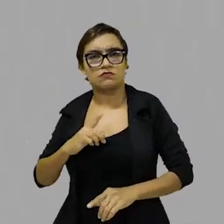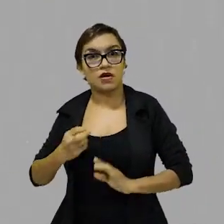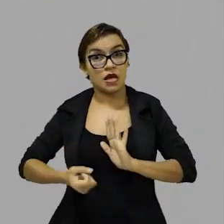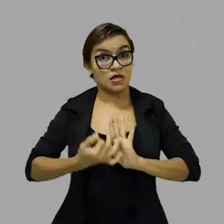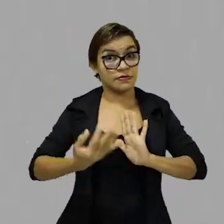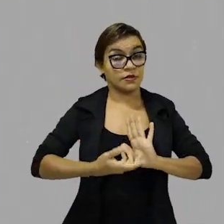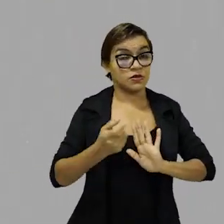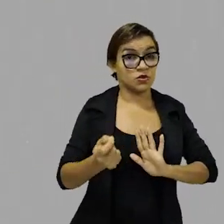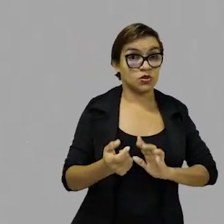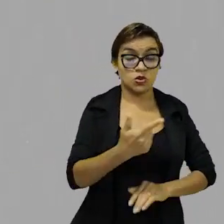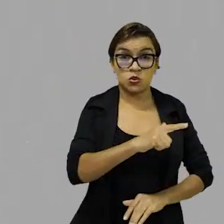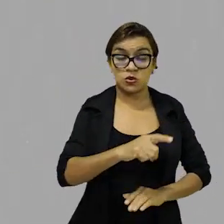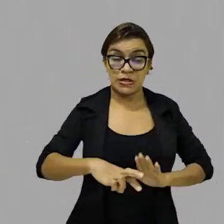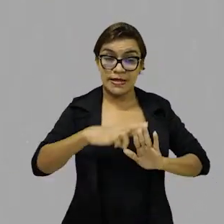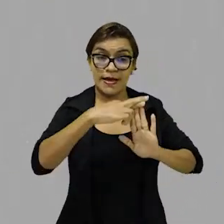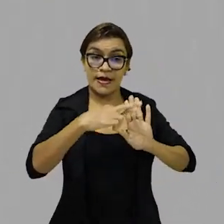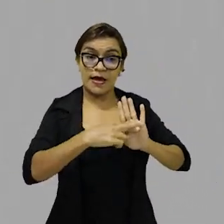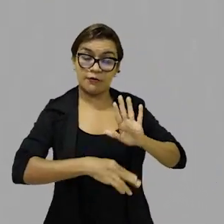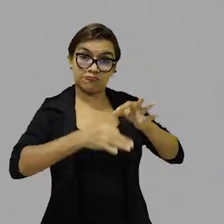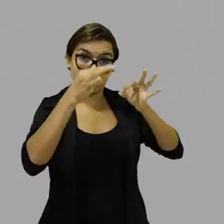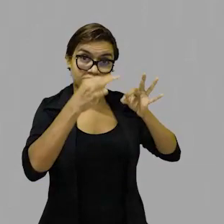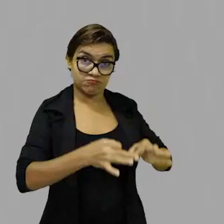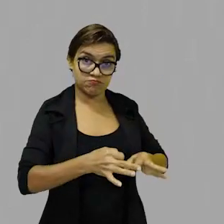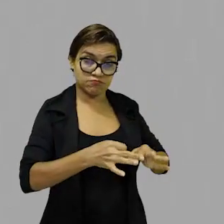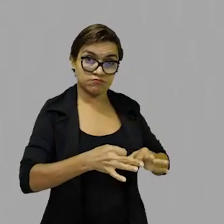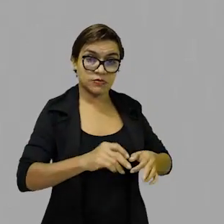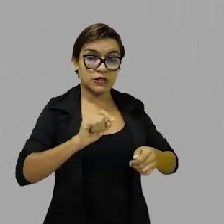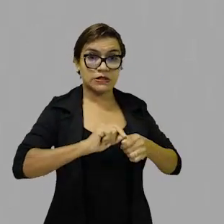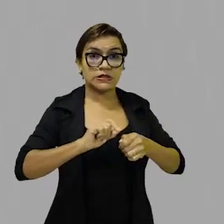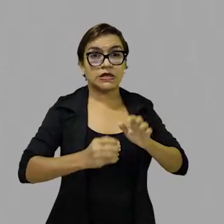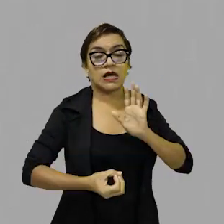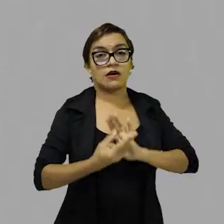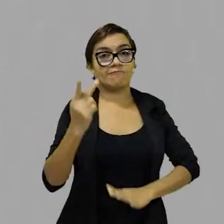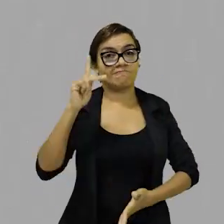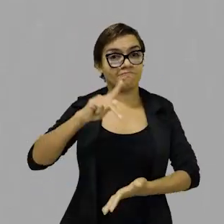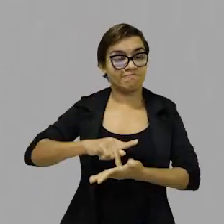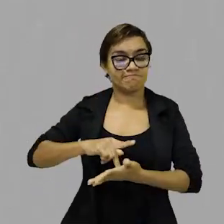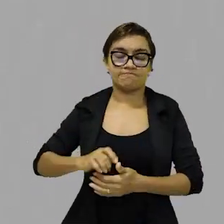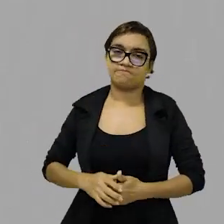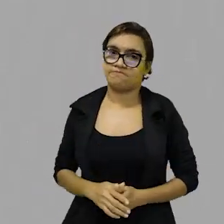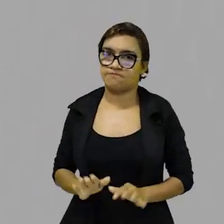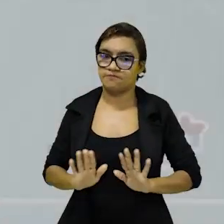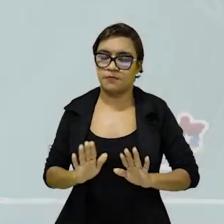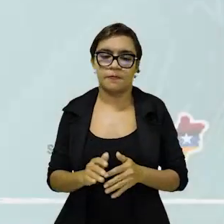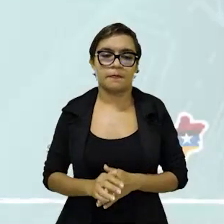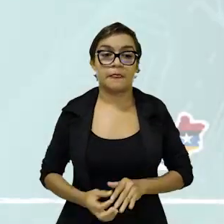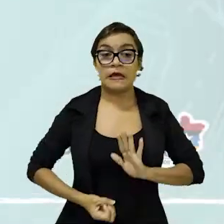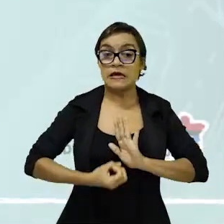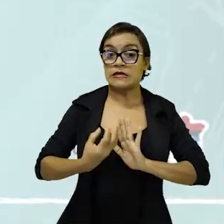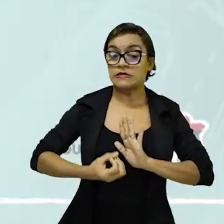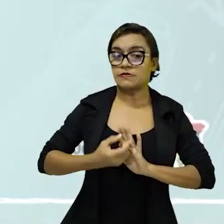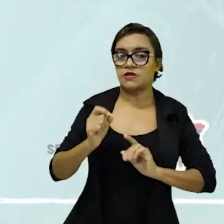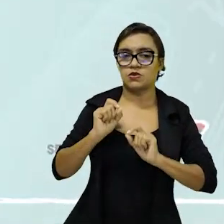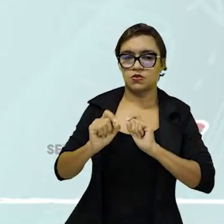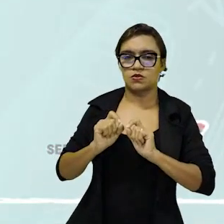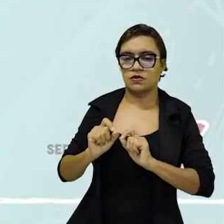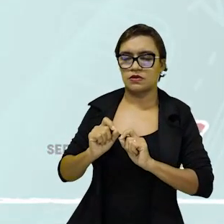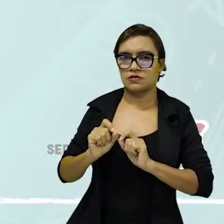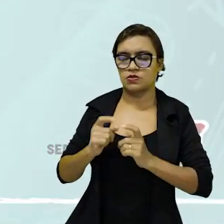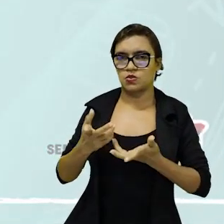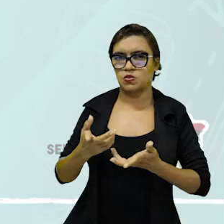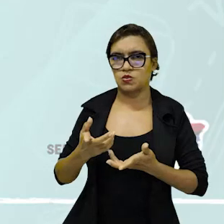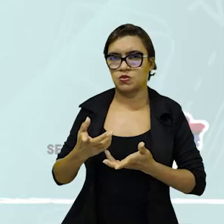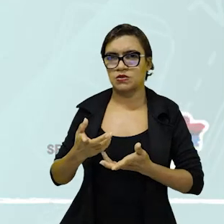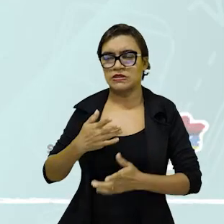tem essa questão regra de fazer de maneira realista. Expressão veemente do pessimismo. Se a